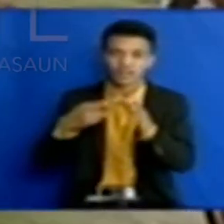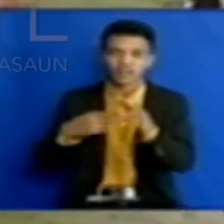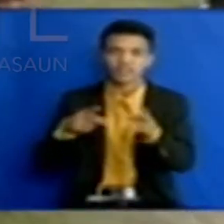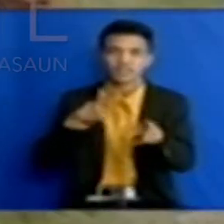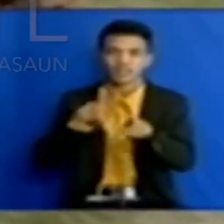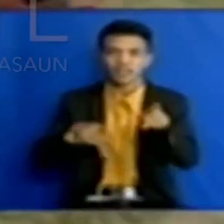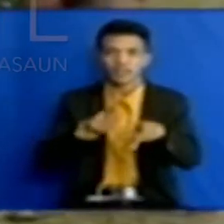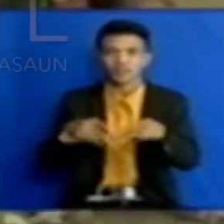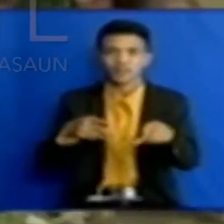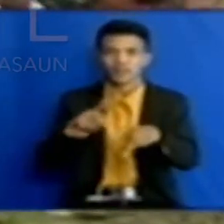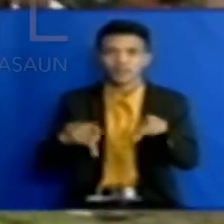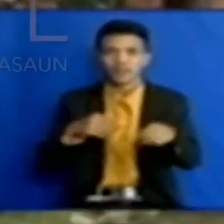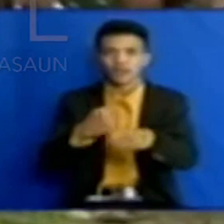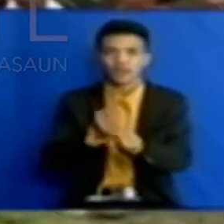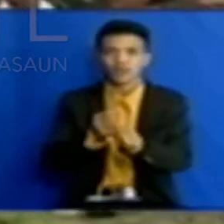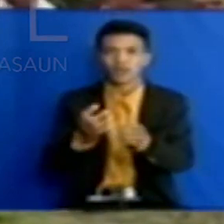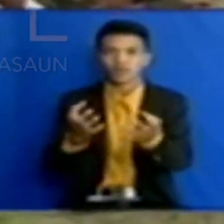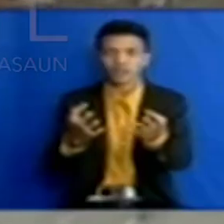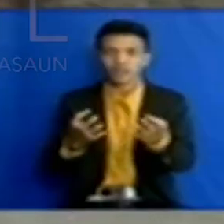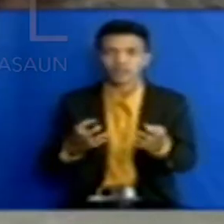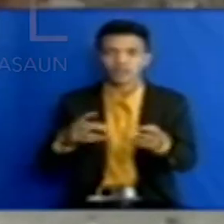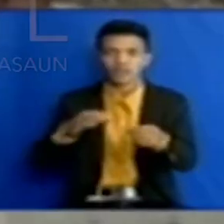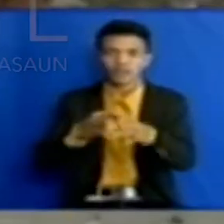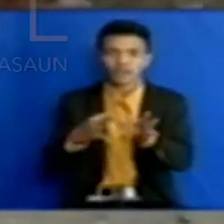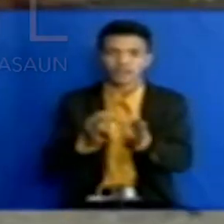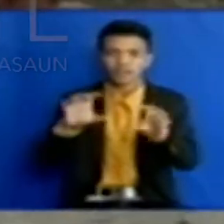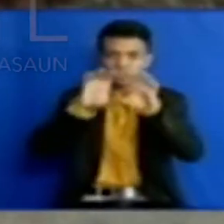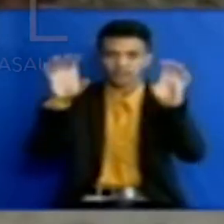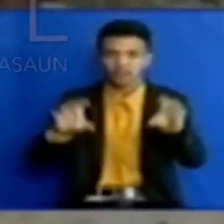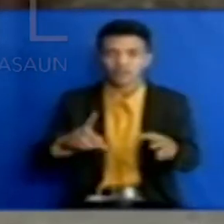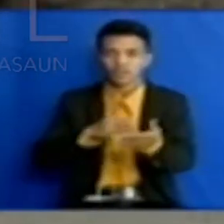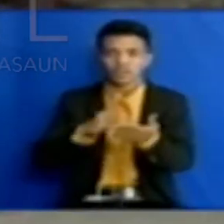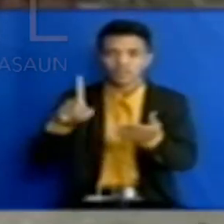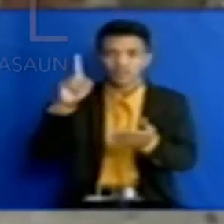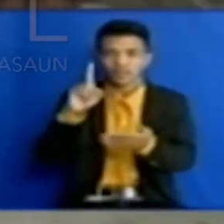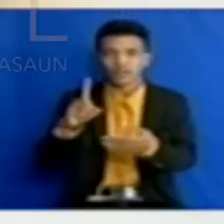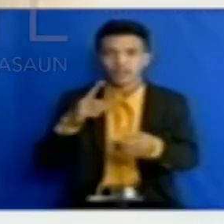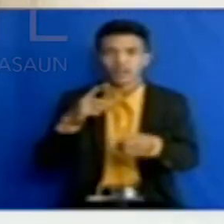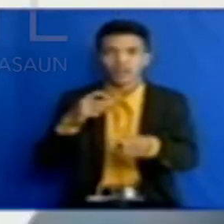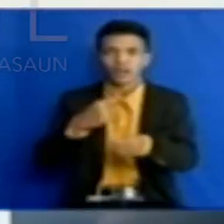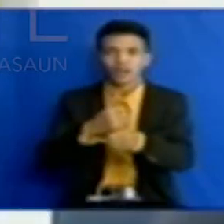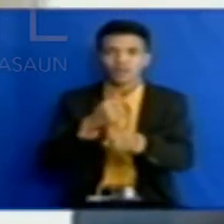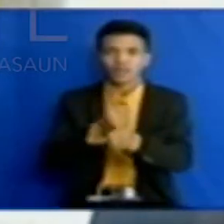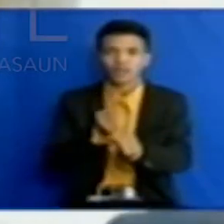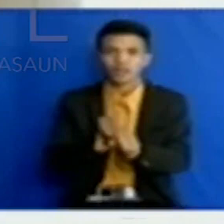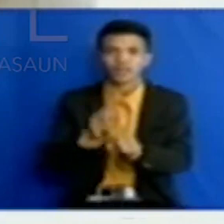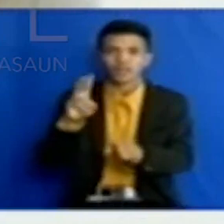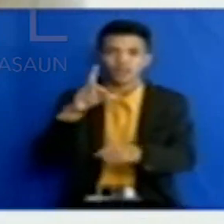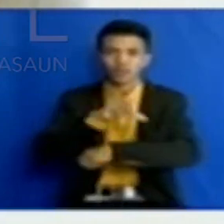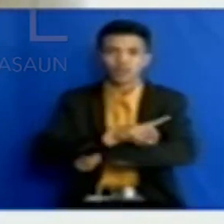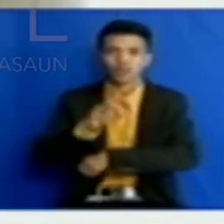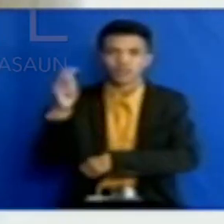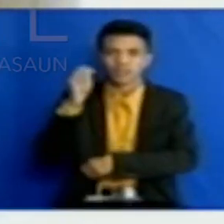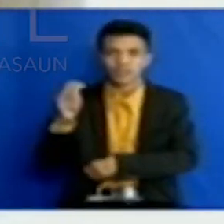sira nebe hakarak atu hadia certidão nebe sala. Cada semana, atende deit iha loron terça, no loron selu, halo